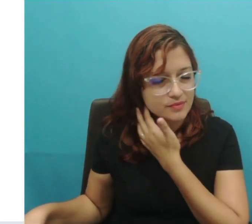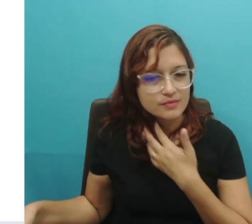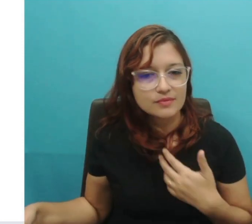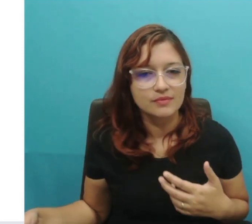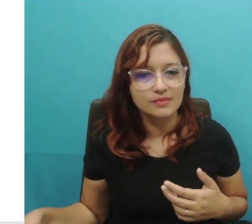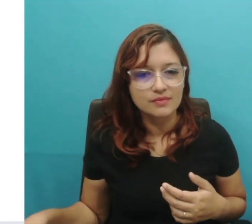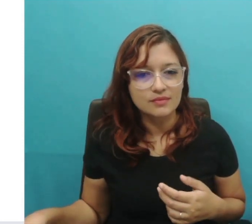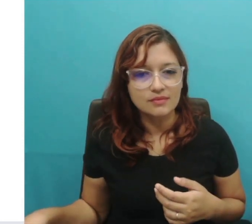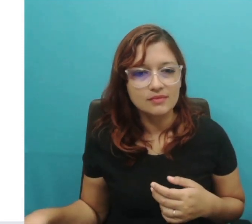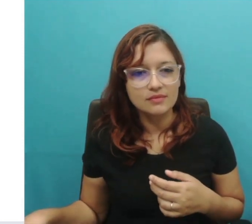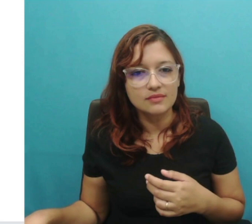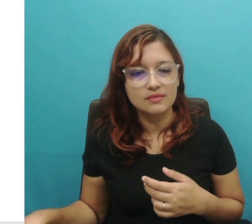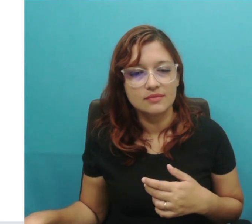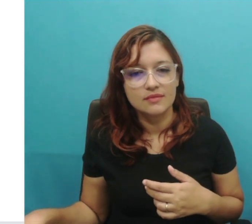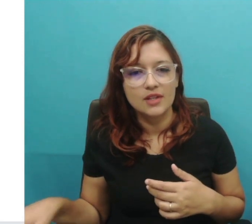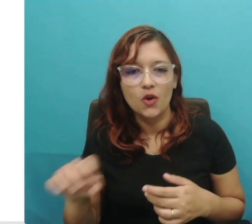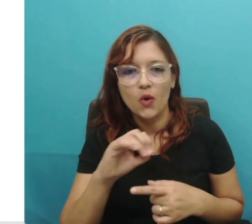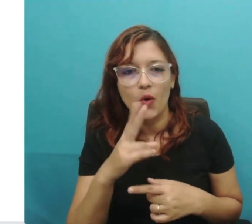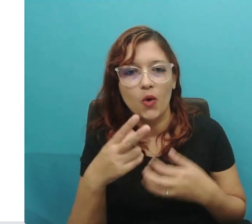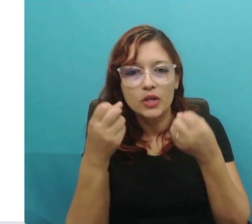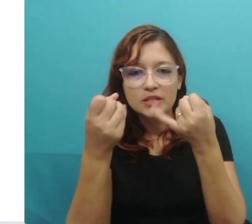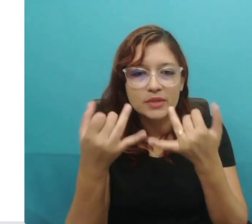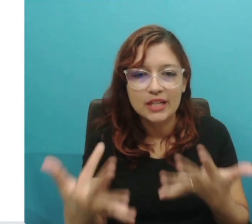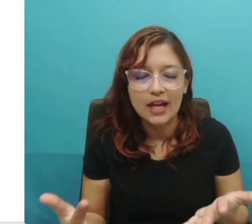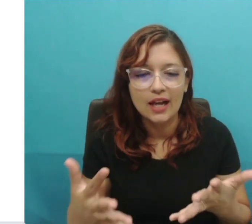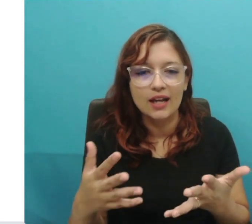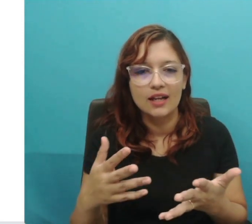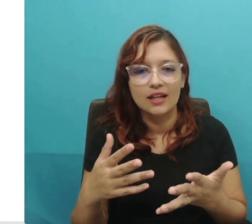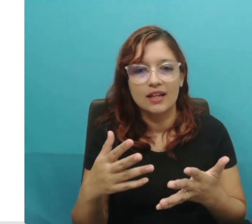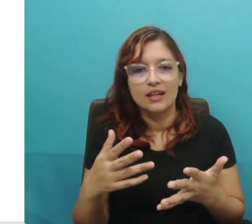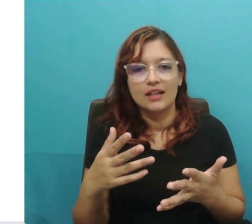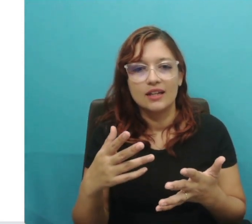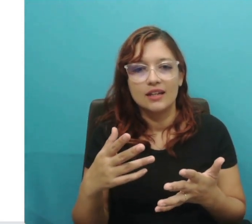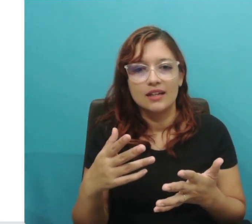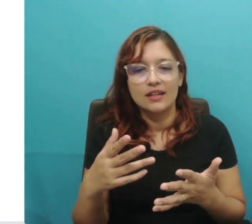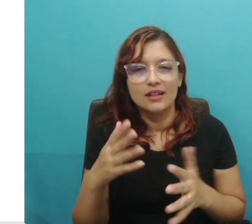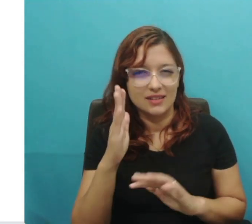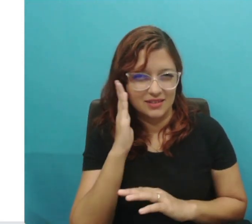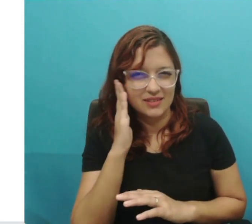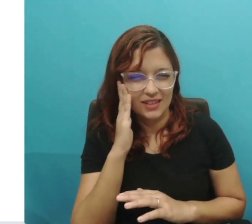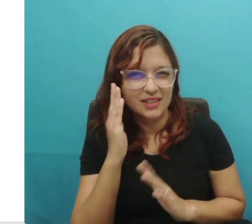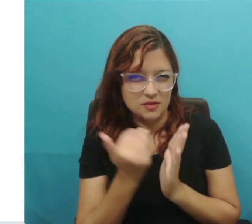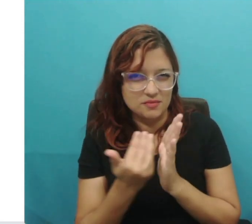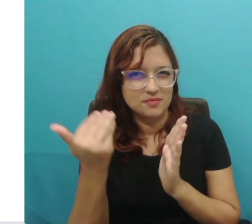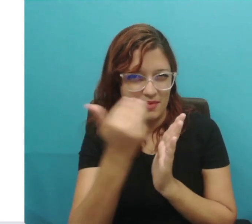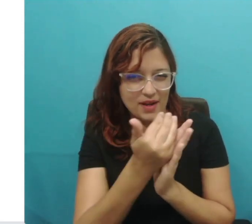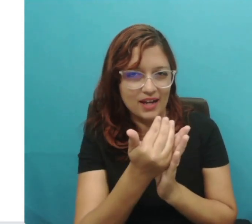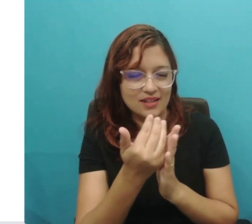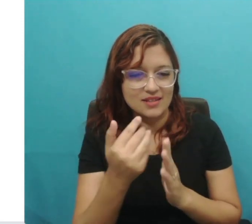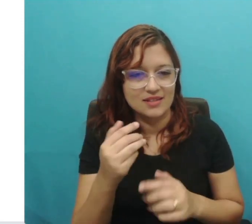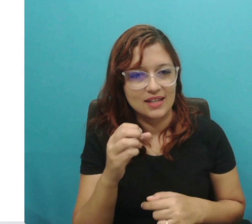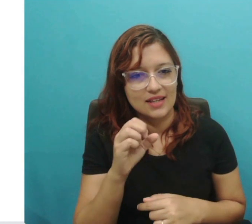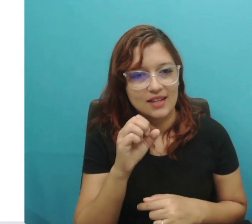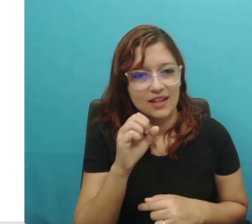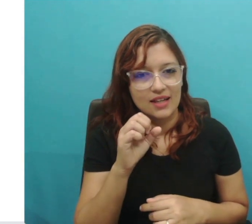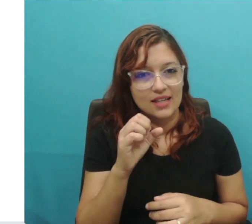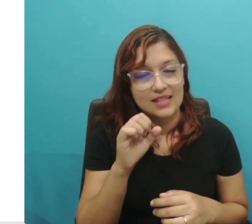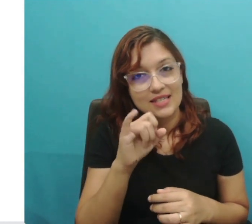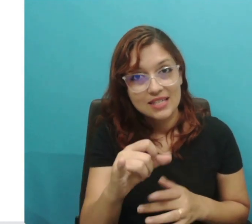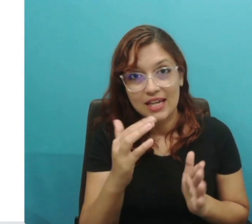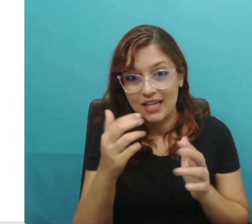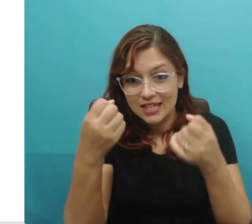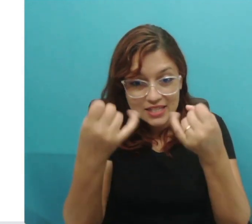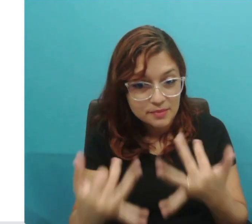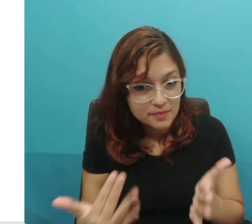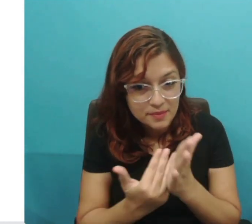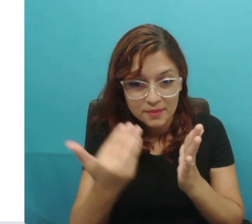do aluno. Eu repeti a palavra. Vou explicar, dar mais uma